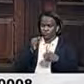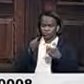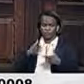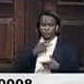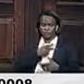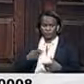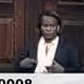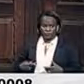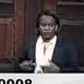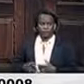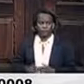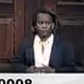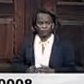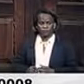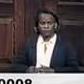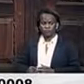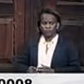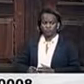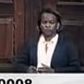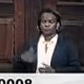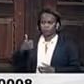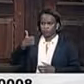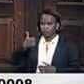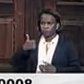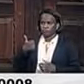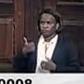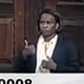Senhor presidente, em primeiro lugar,